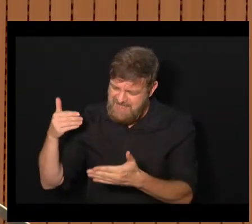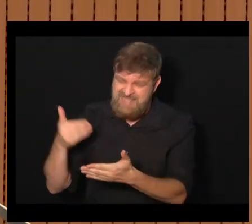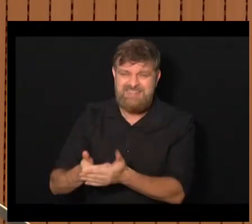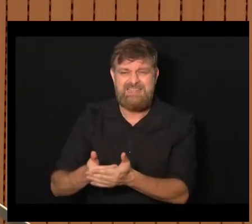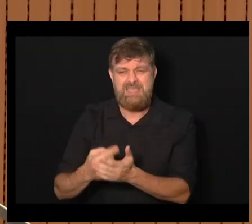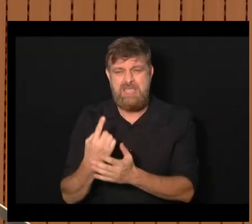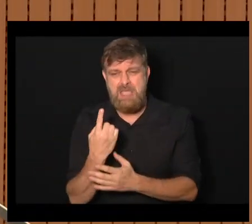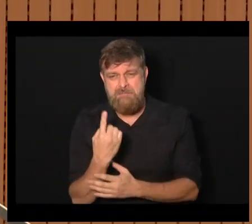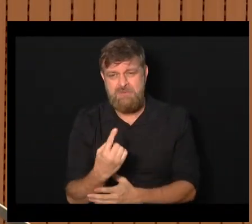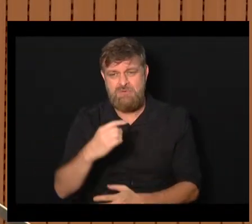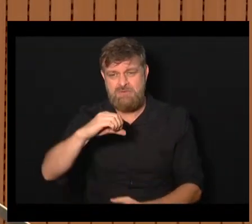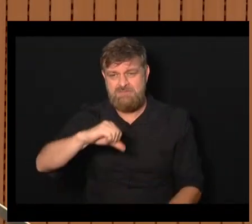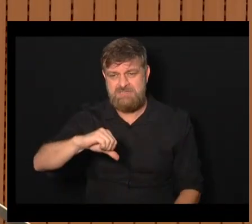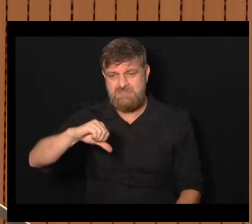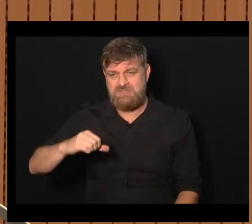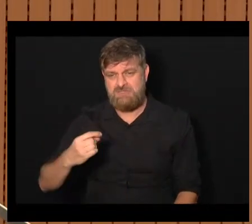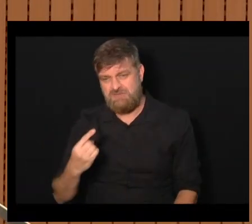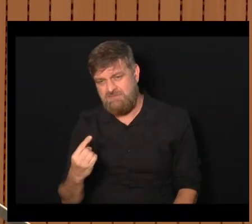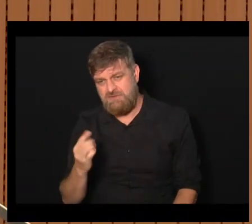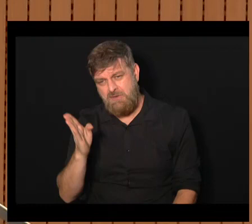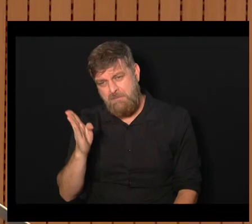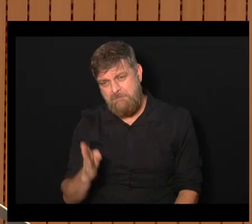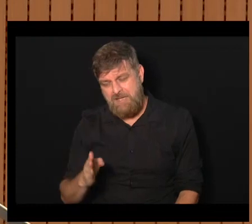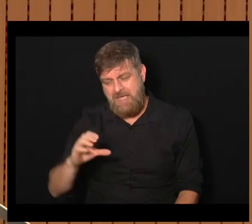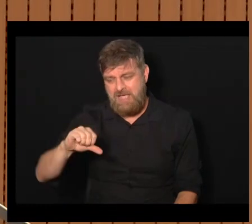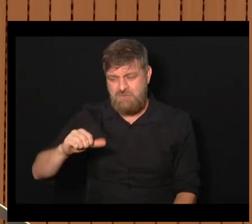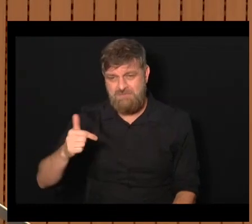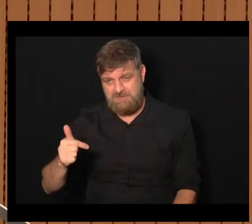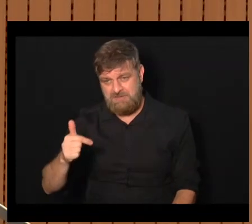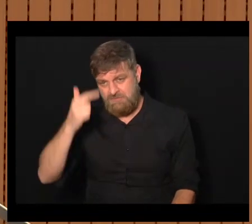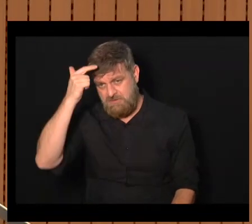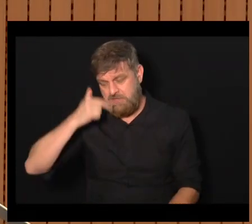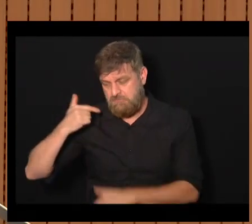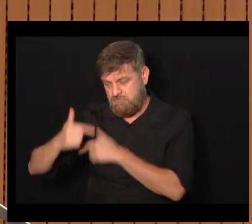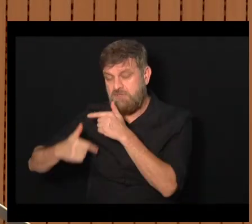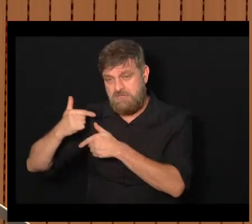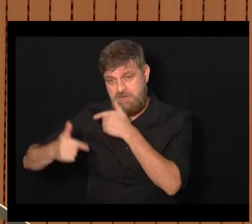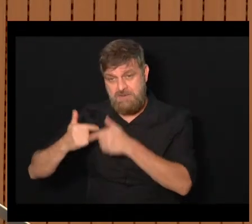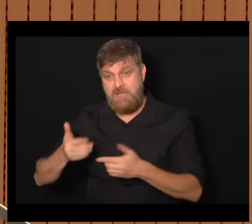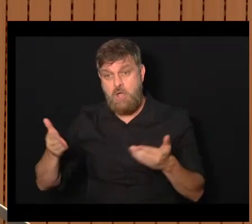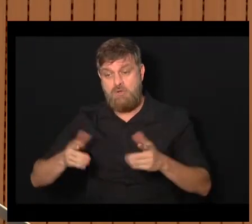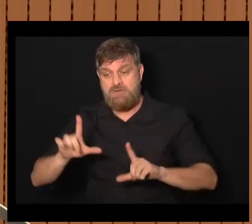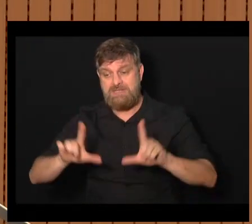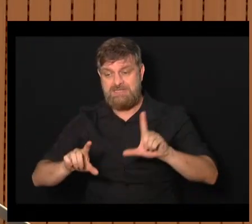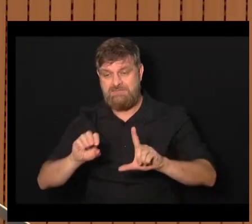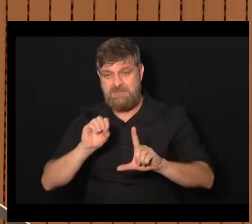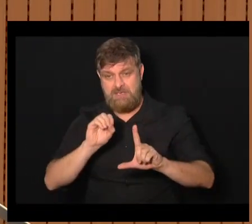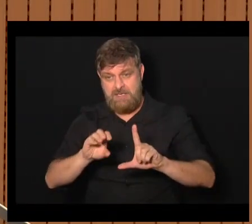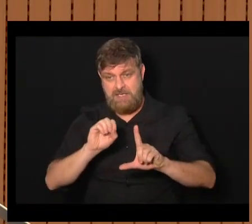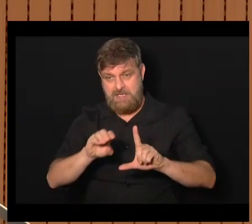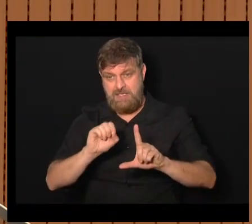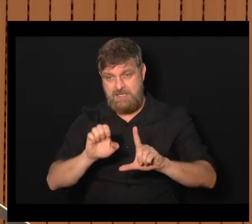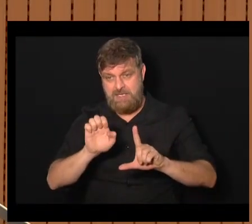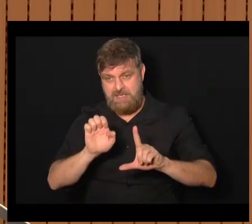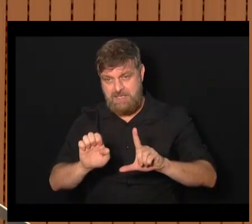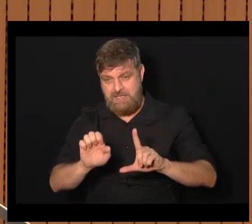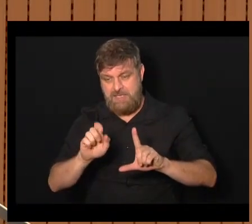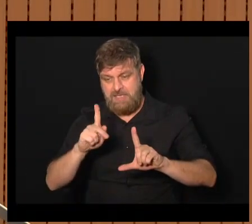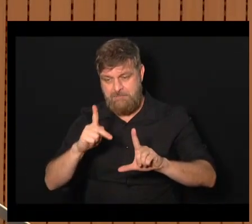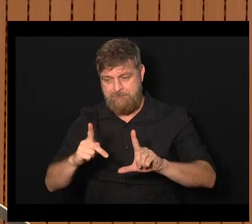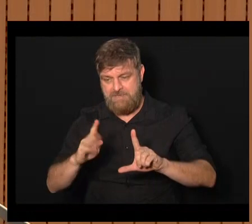de 1991, 1992. E hoje a IPTV é essa grande realidade